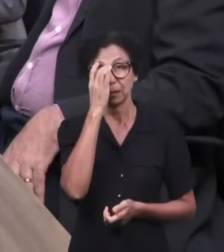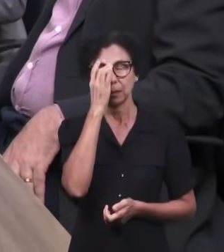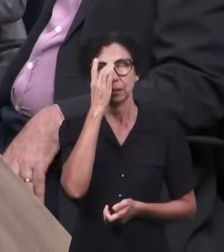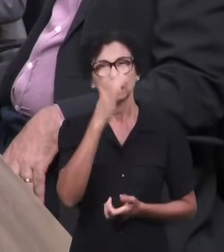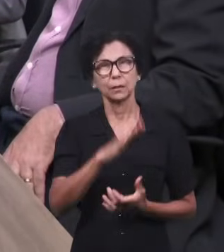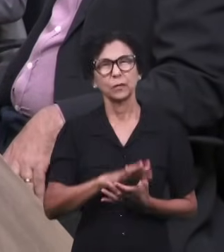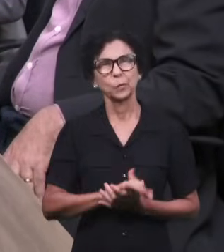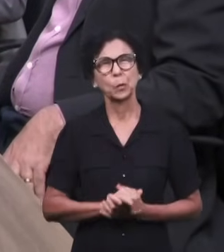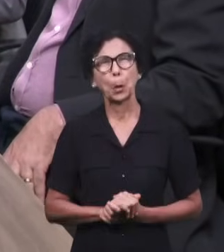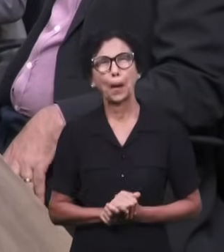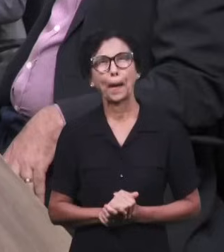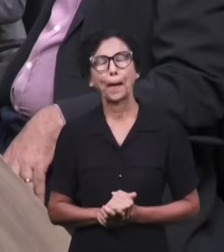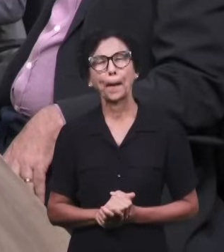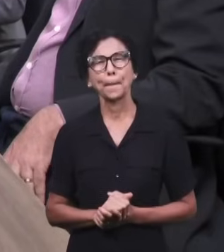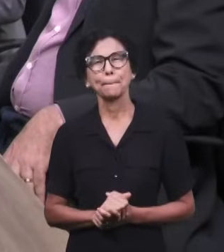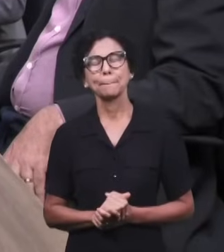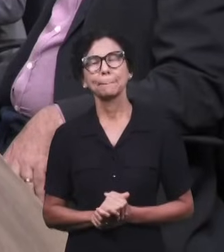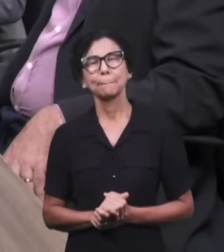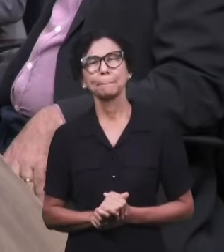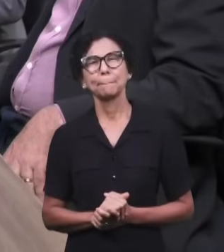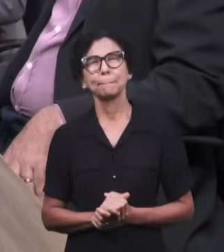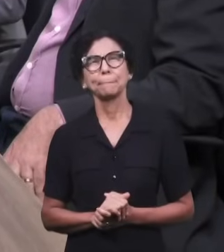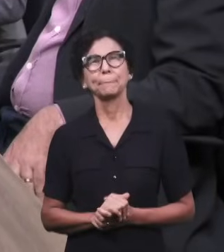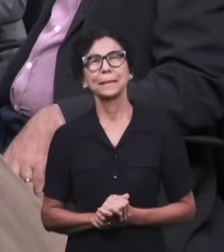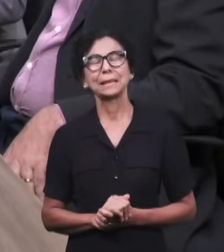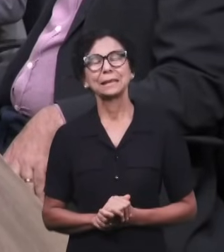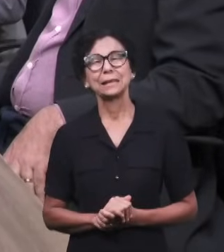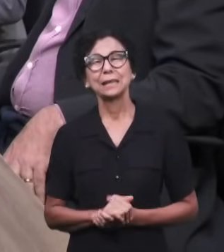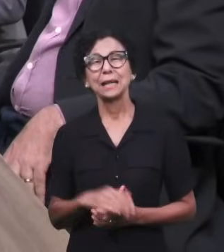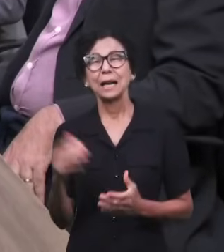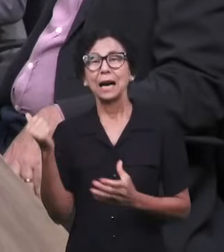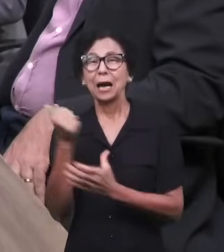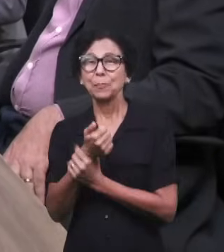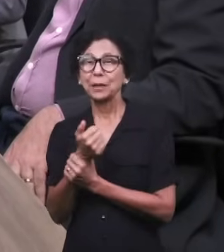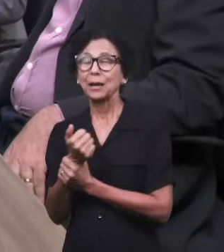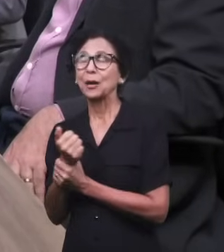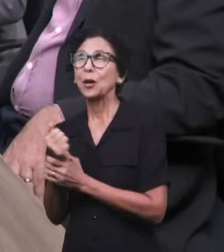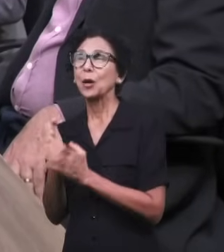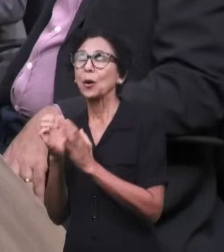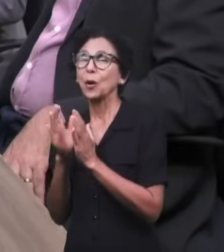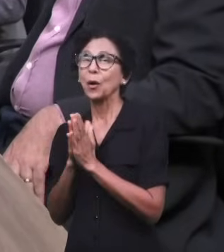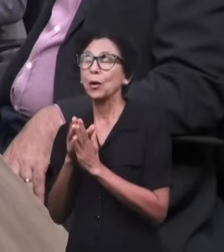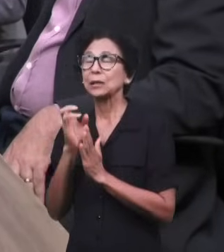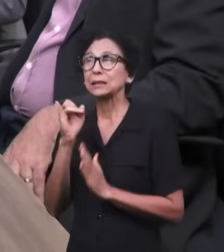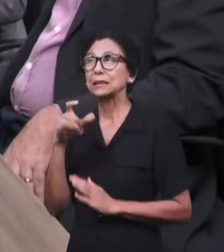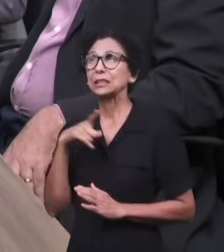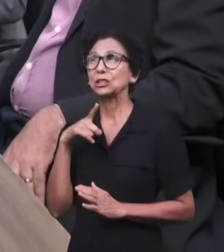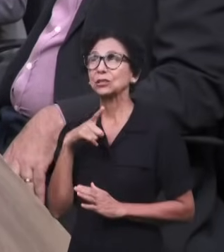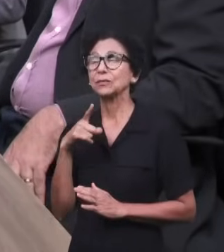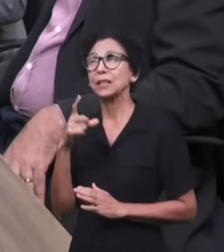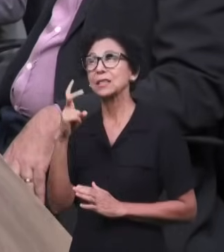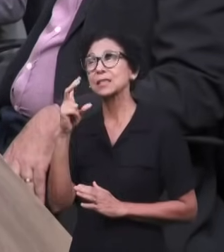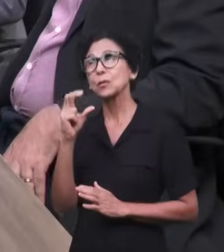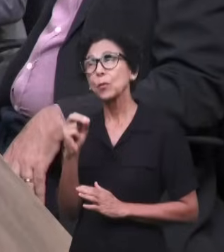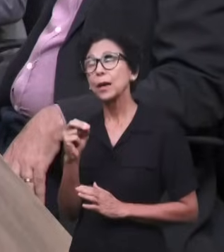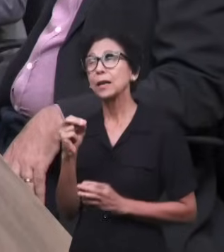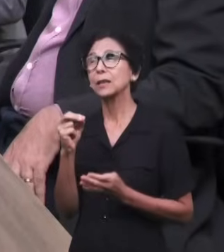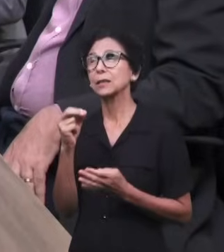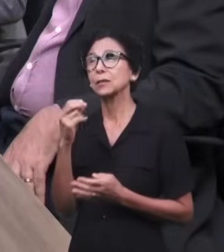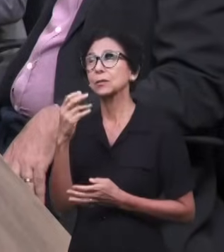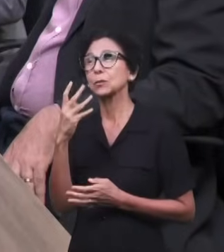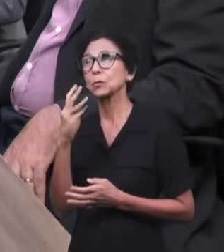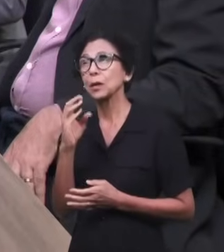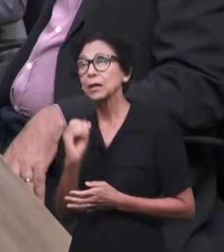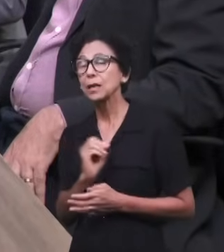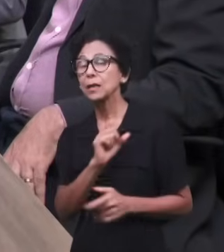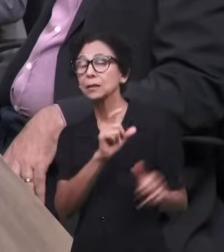ele combate a oração, né? Seu 50, seu 40. Isso. Paulo fala, uma das cartas aos Romanos, ele escreve, acho que